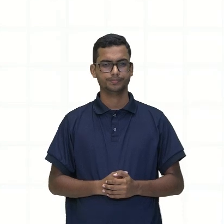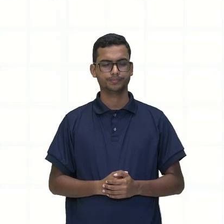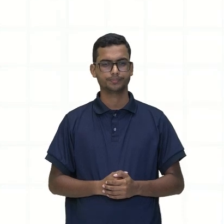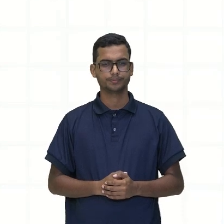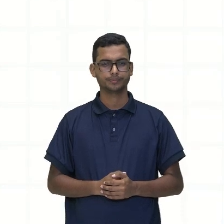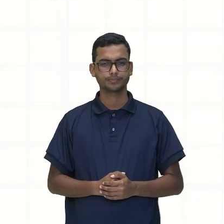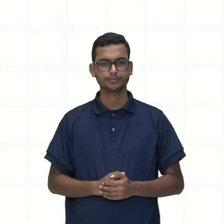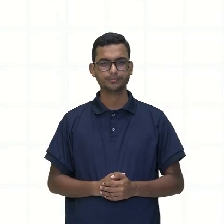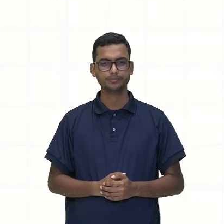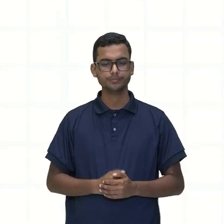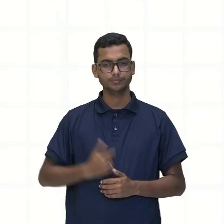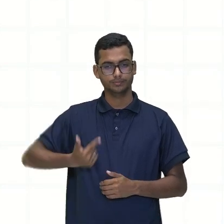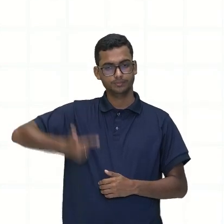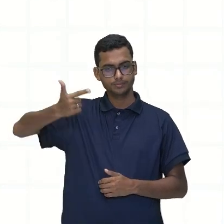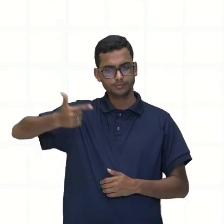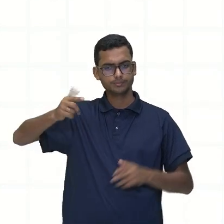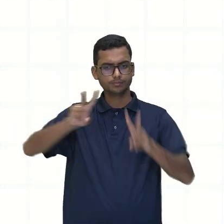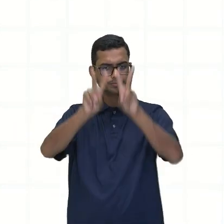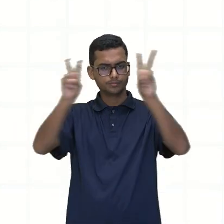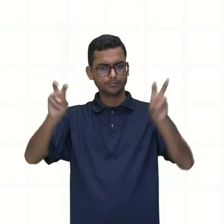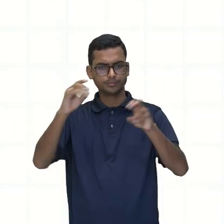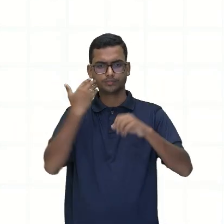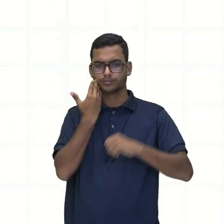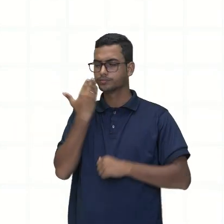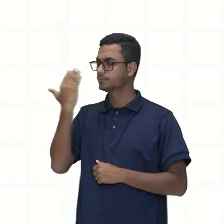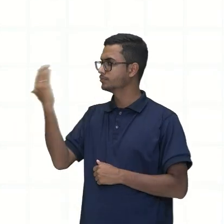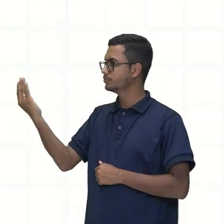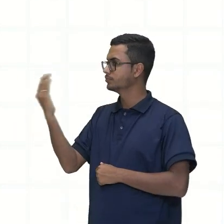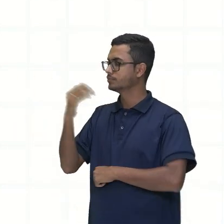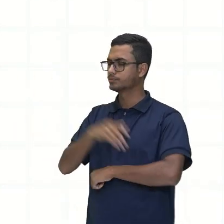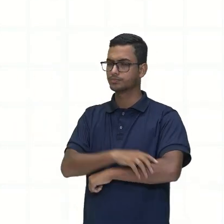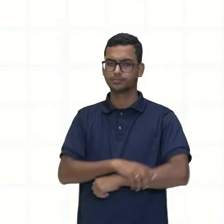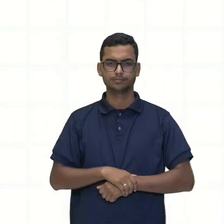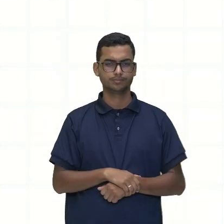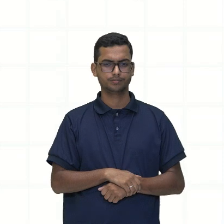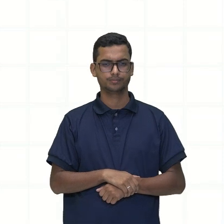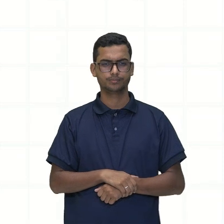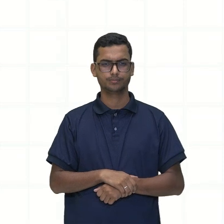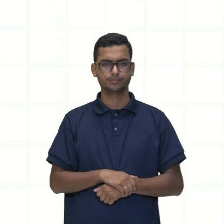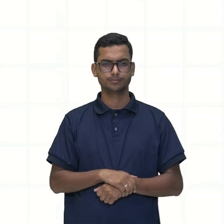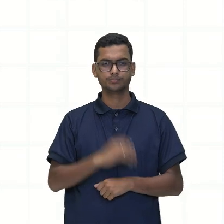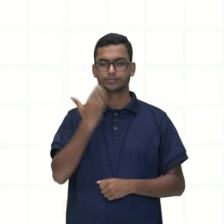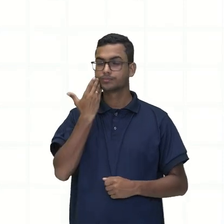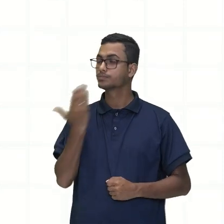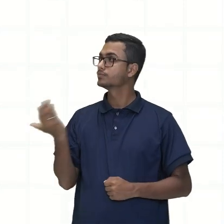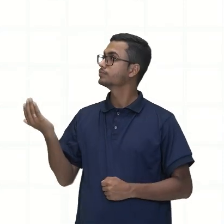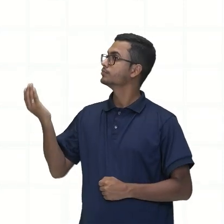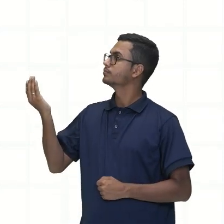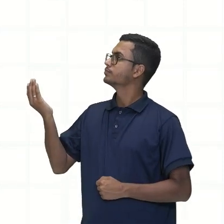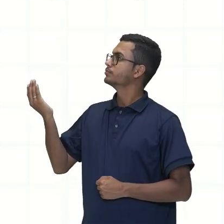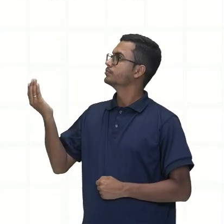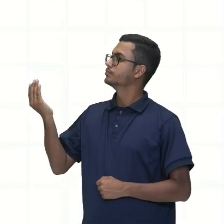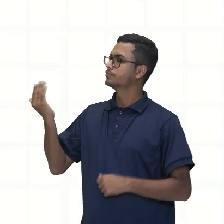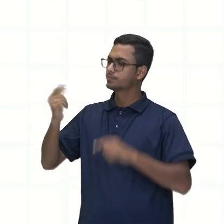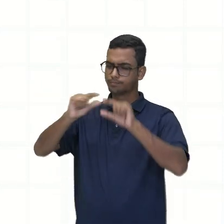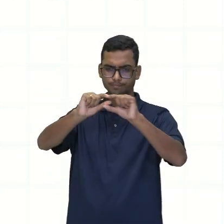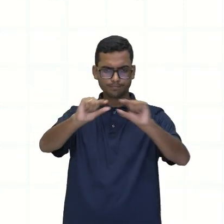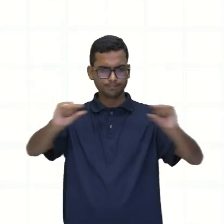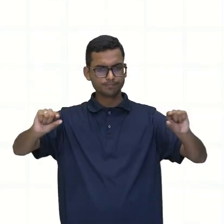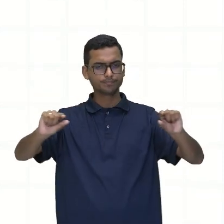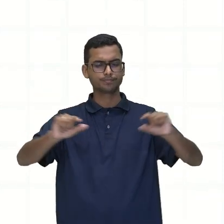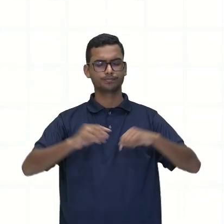O subtítulo deste próximo parágrafo é The Metaverse Explained.